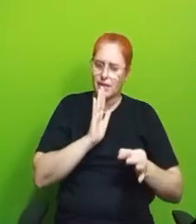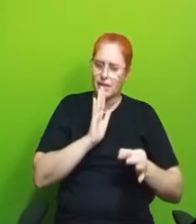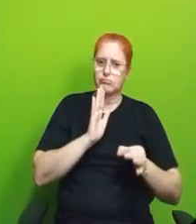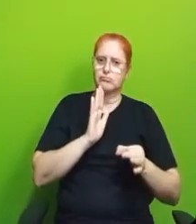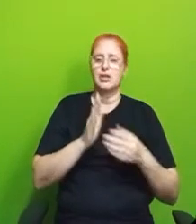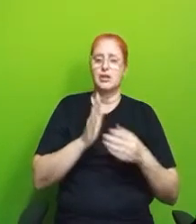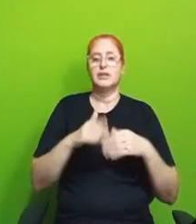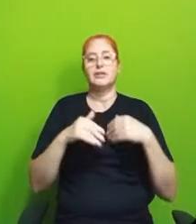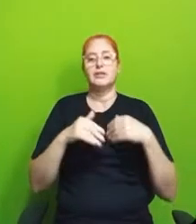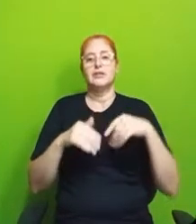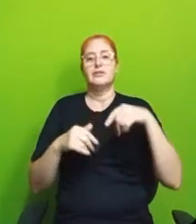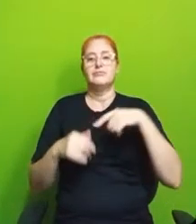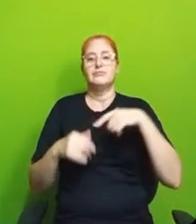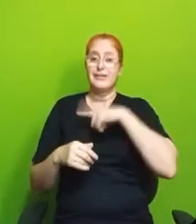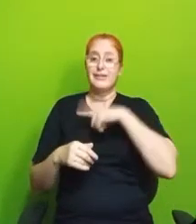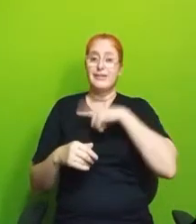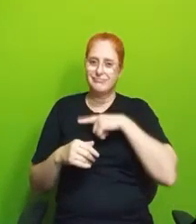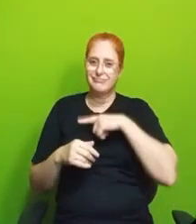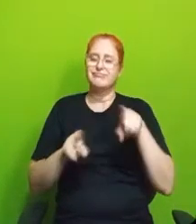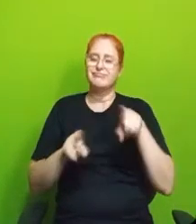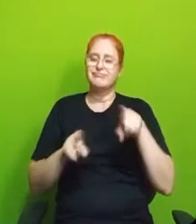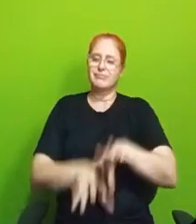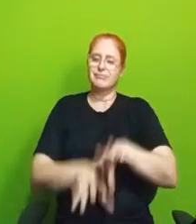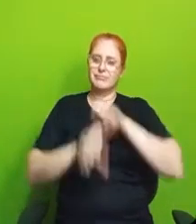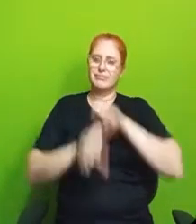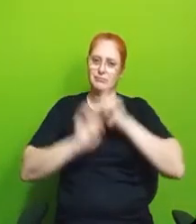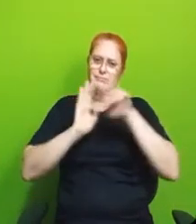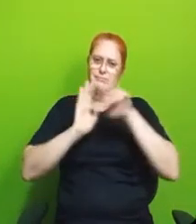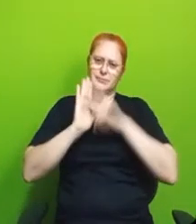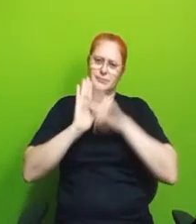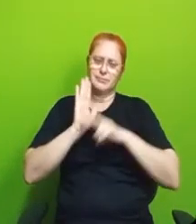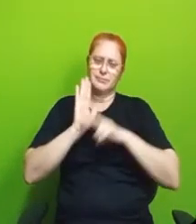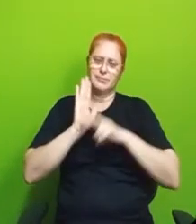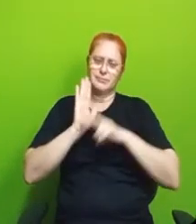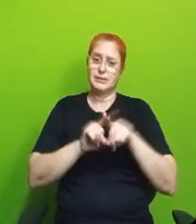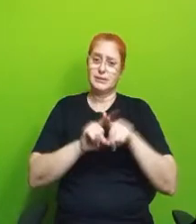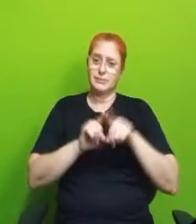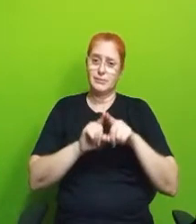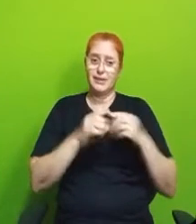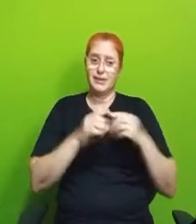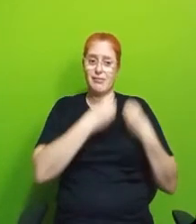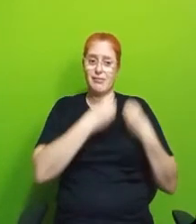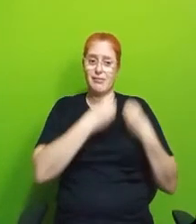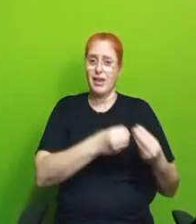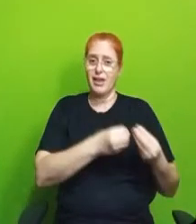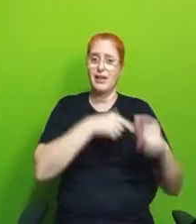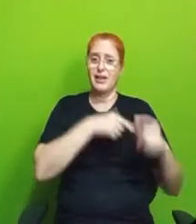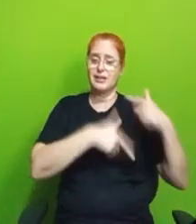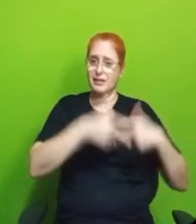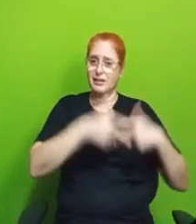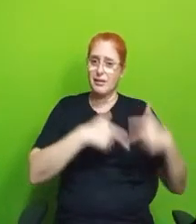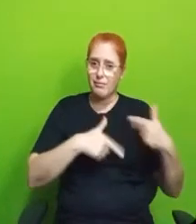de prescrições que levam o serviço e as orientações do serviço